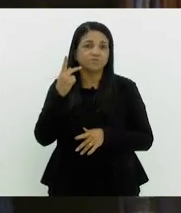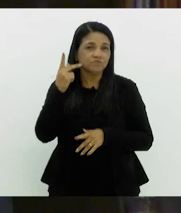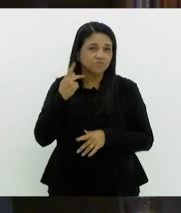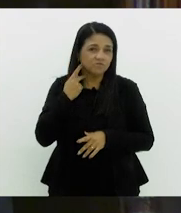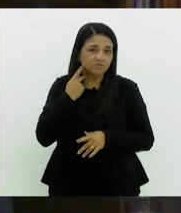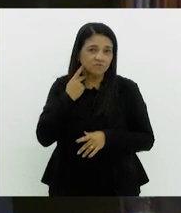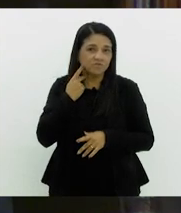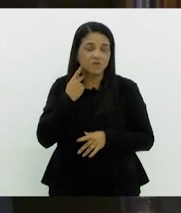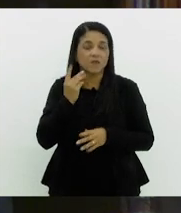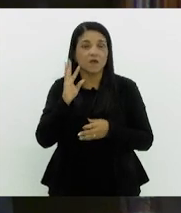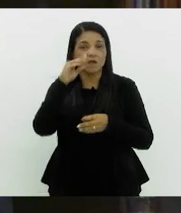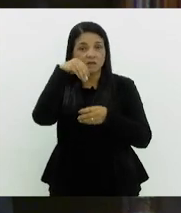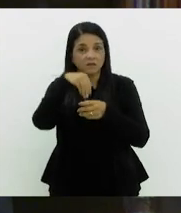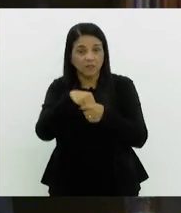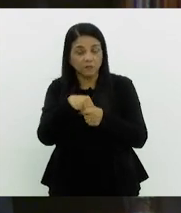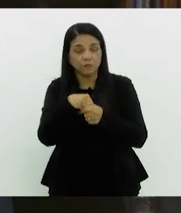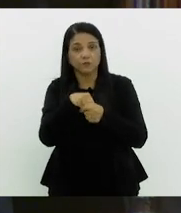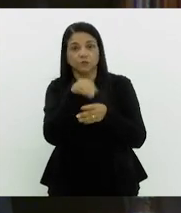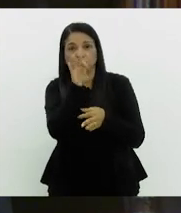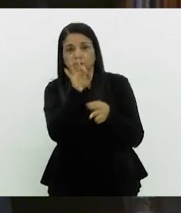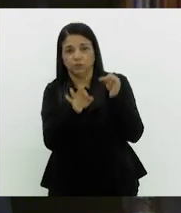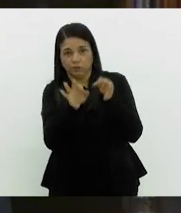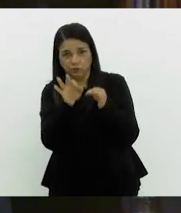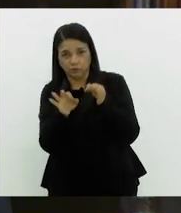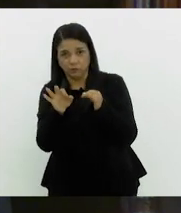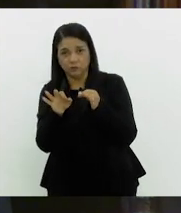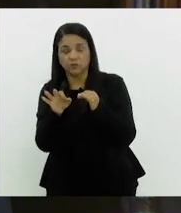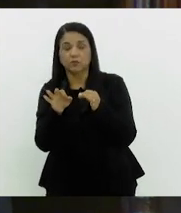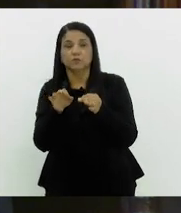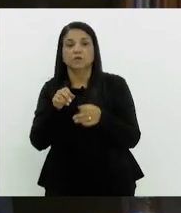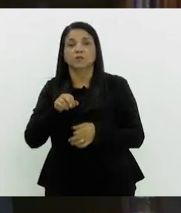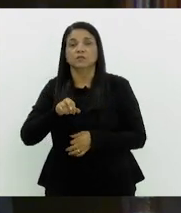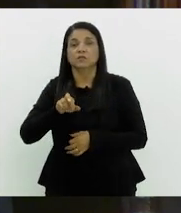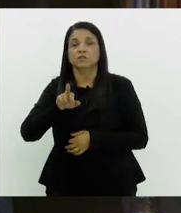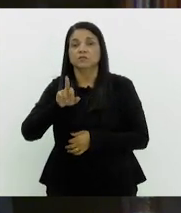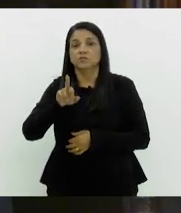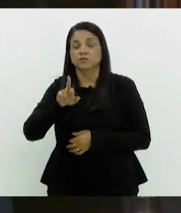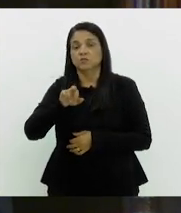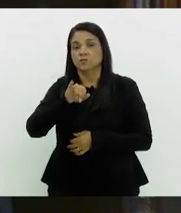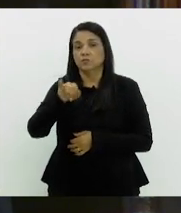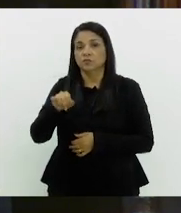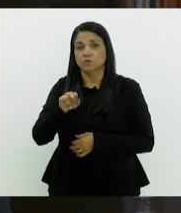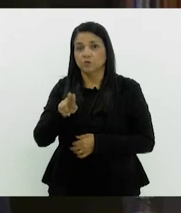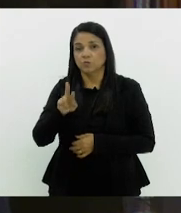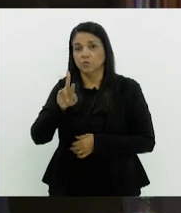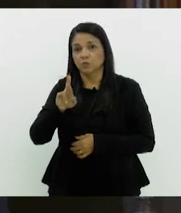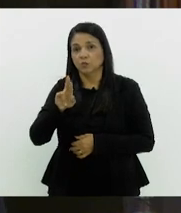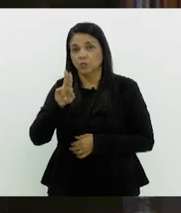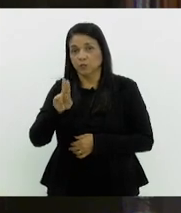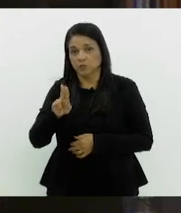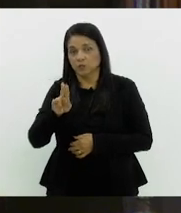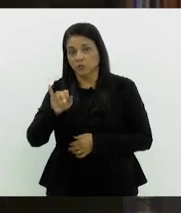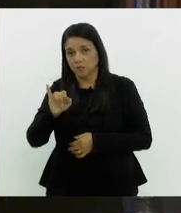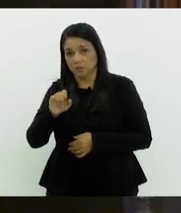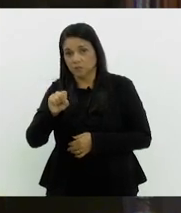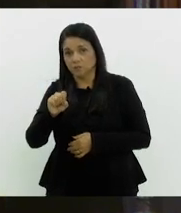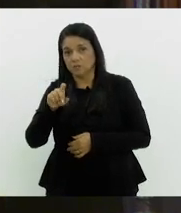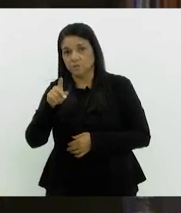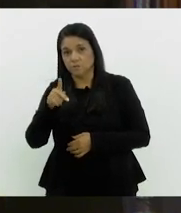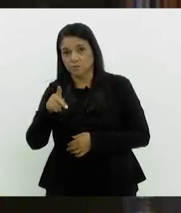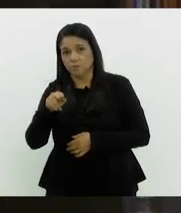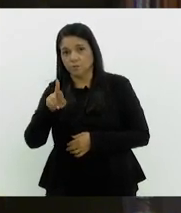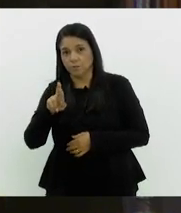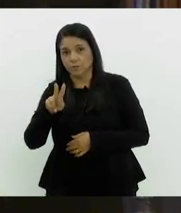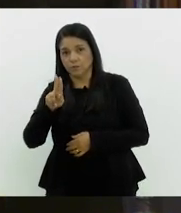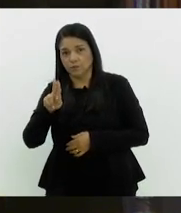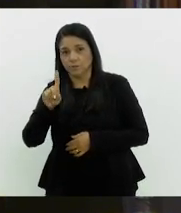nosso ordenamento jurídico e da jurisprudência dos tribunais superiores consagrada, como ela faz parte do dia a